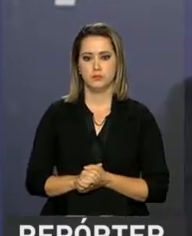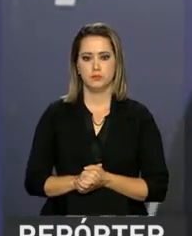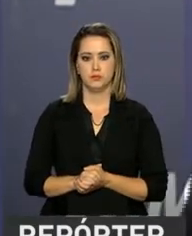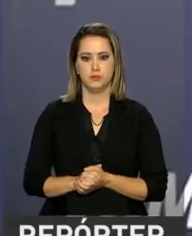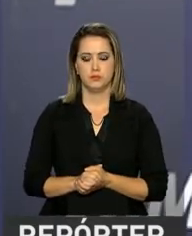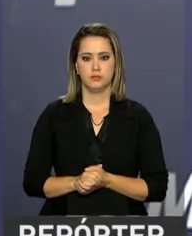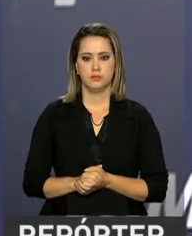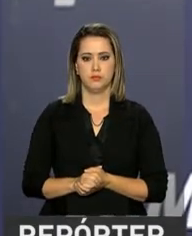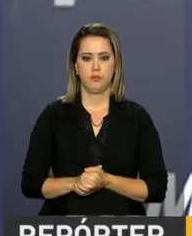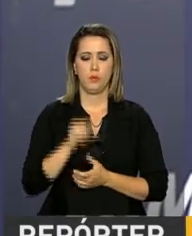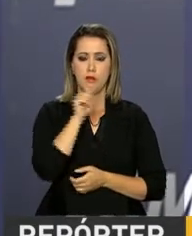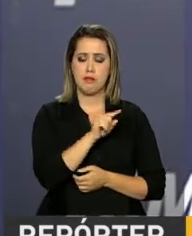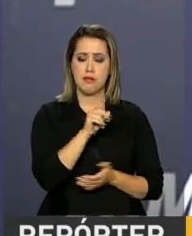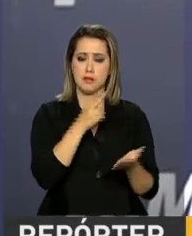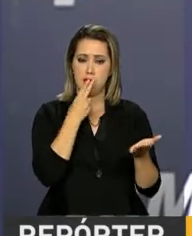Ancham,